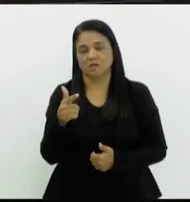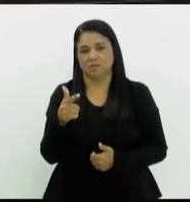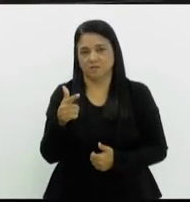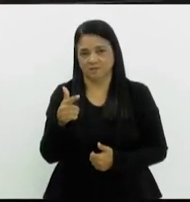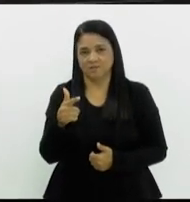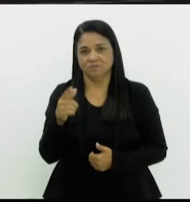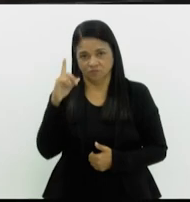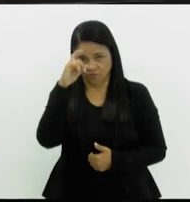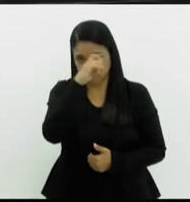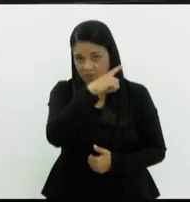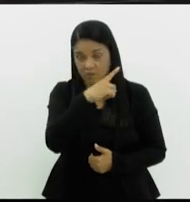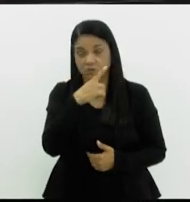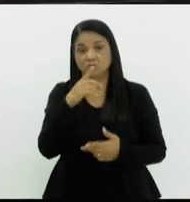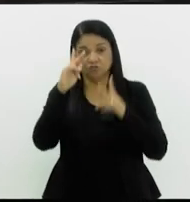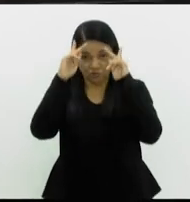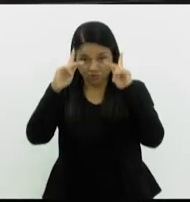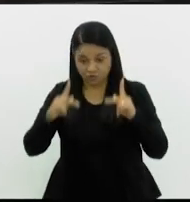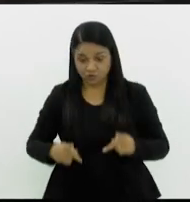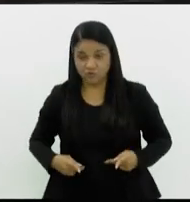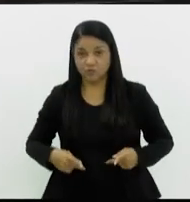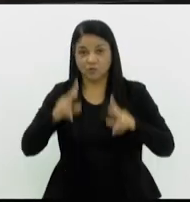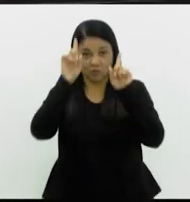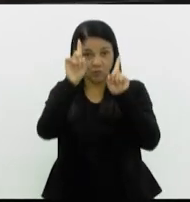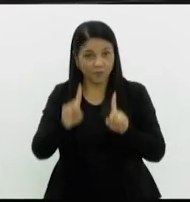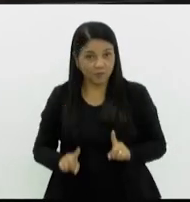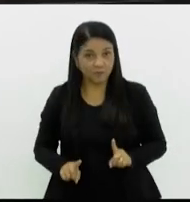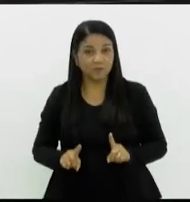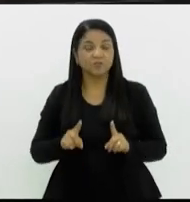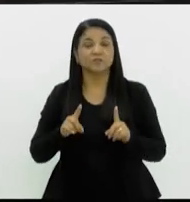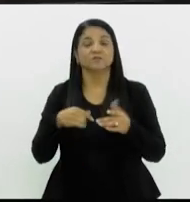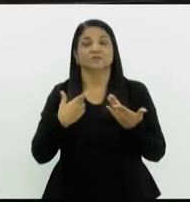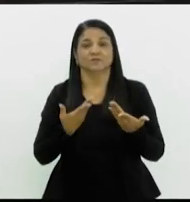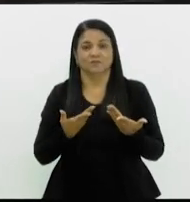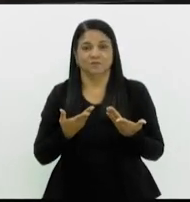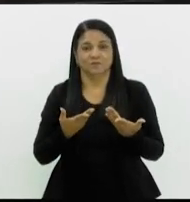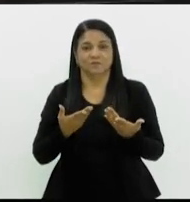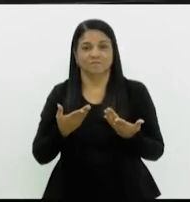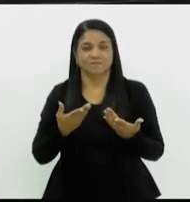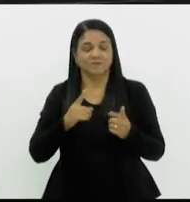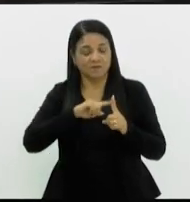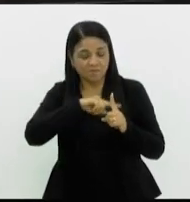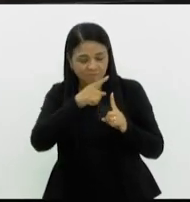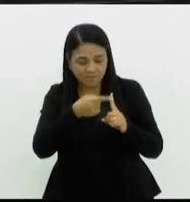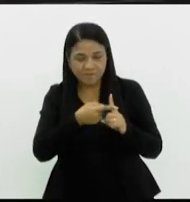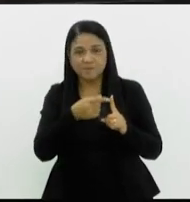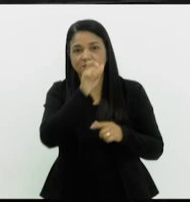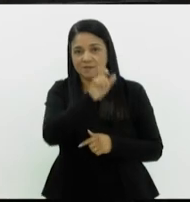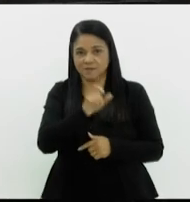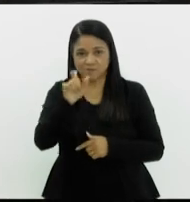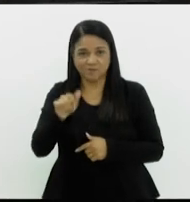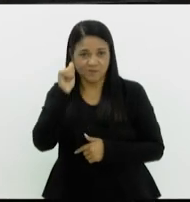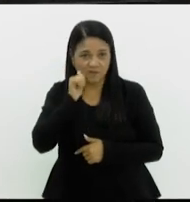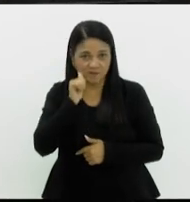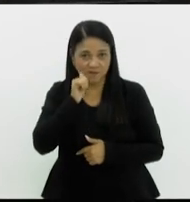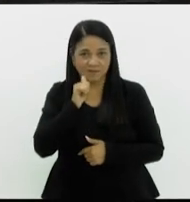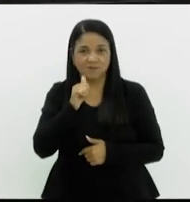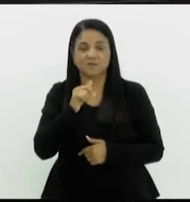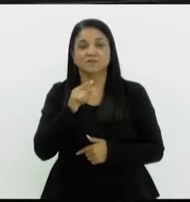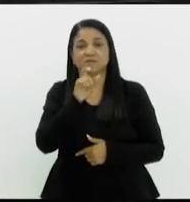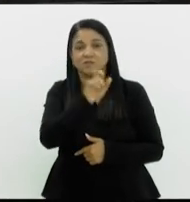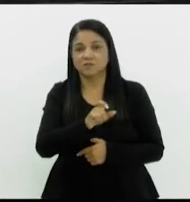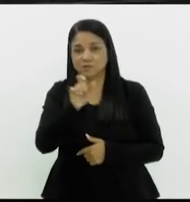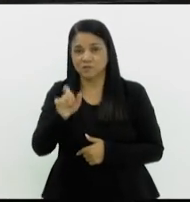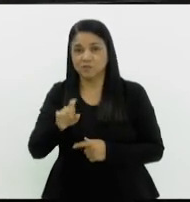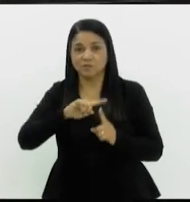questão de direitos humanos, é uma questão de dignidade humana, dignidade reprodutiva das nossas mulheres e das pessoas